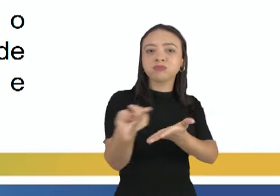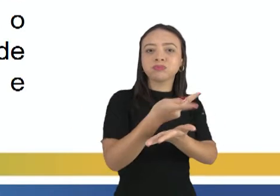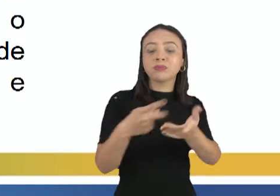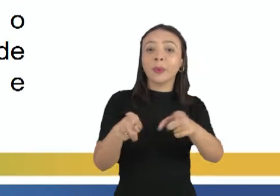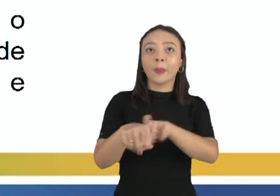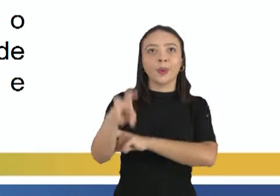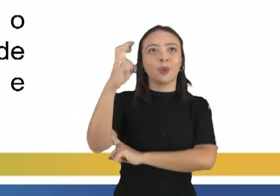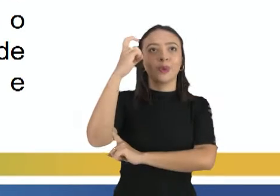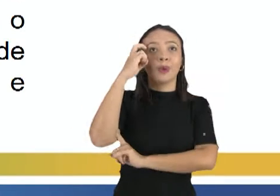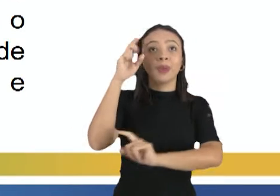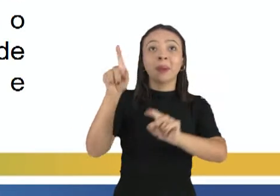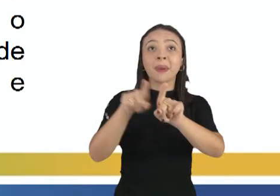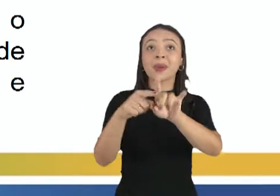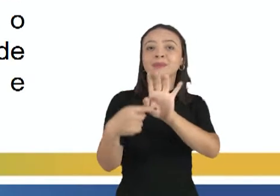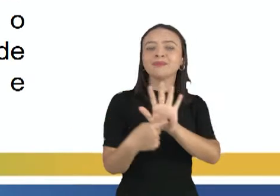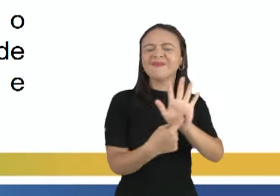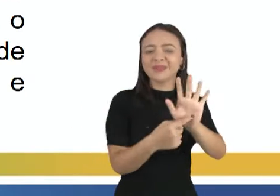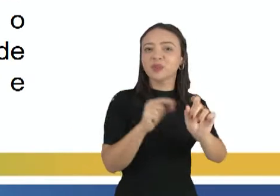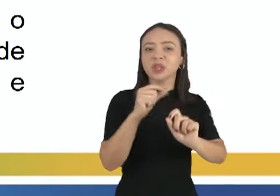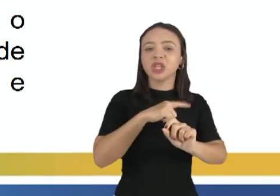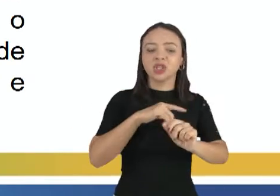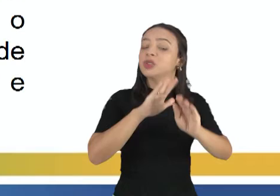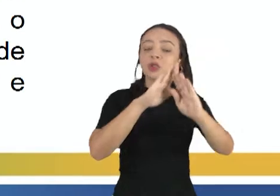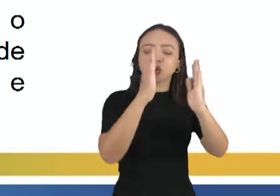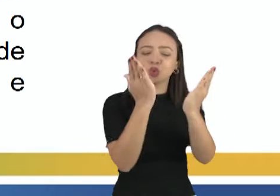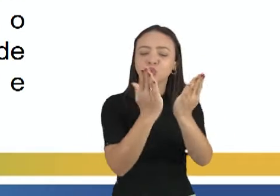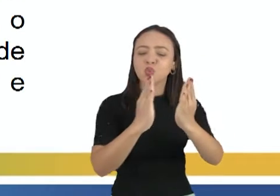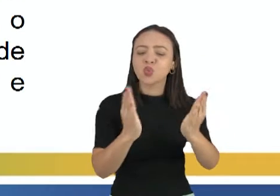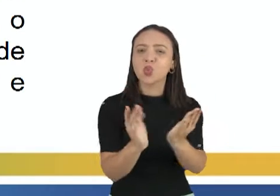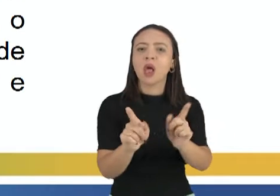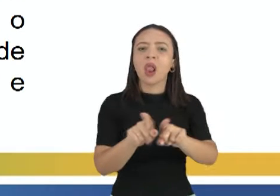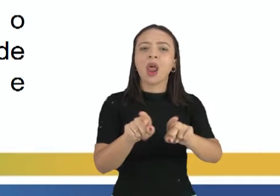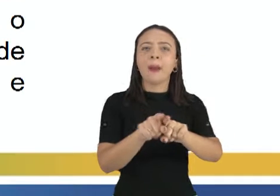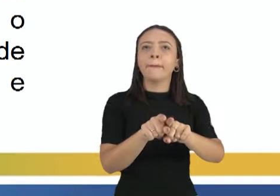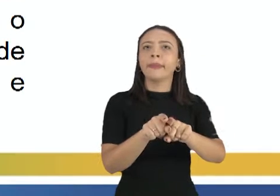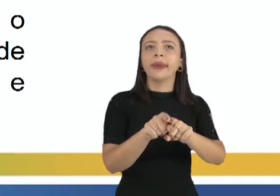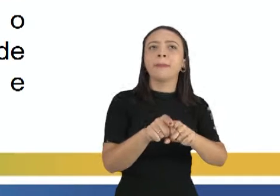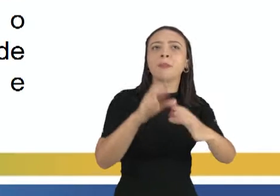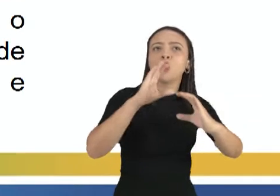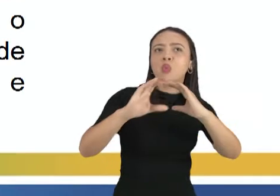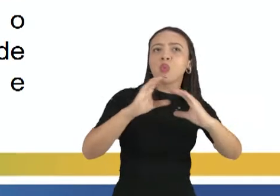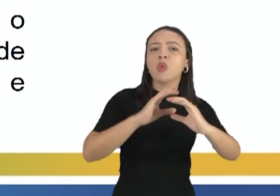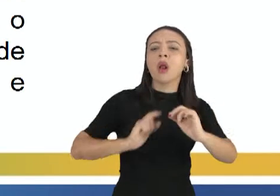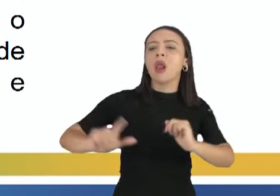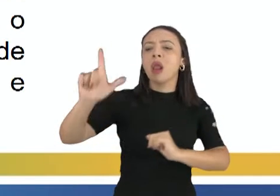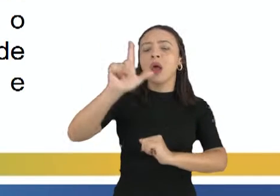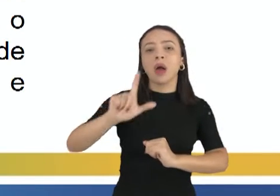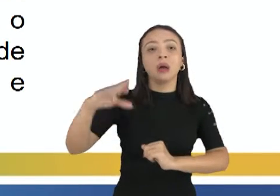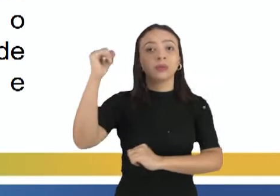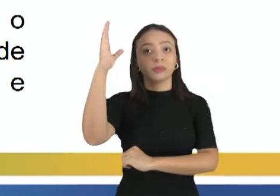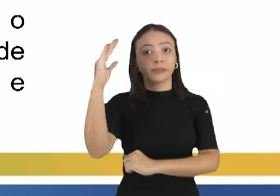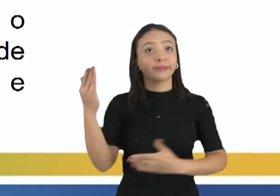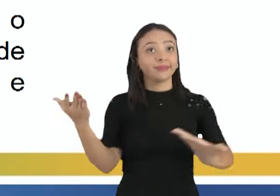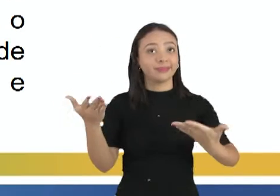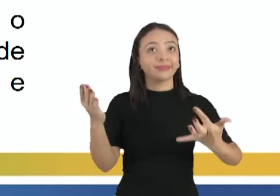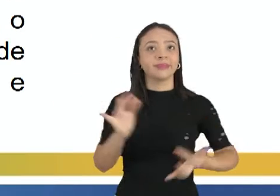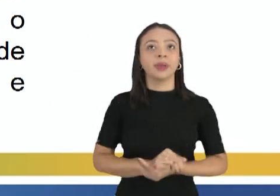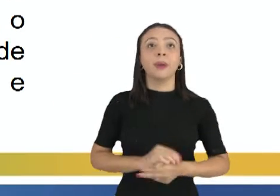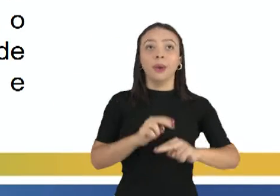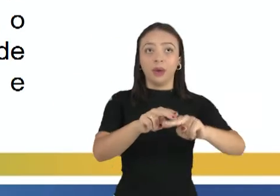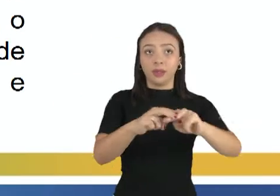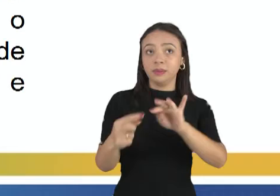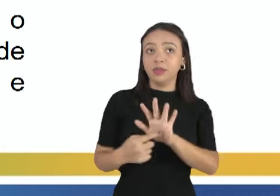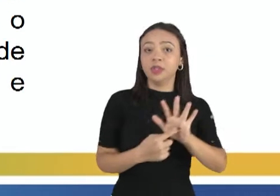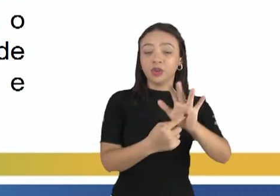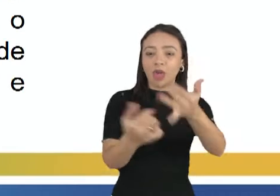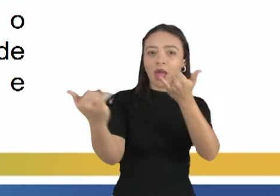artístico-cultural e mostrar o que havia na escultura, arquitetura, música e literatura brasileira no momento. Para isso,